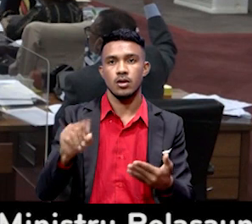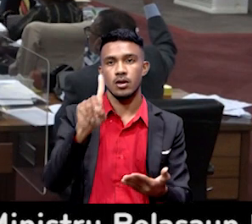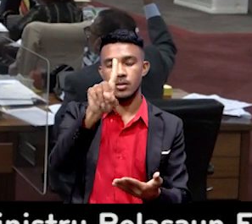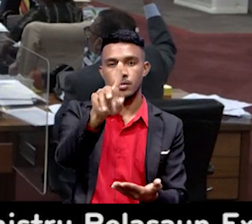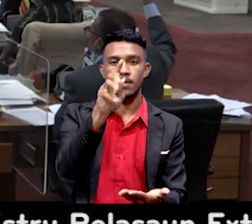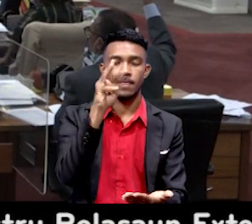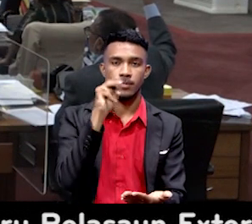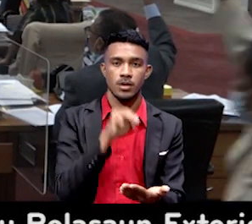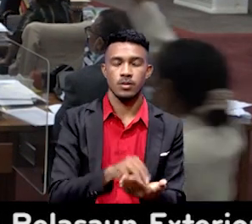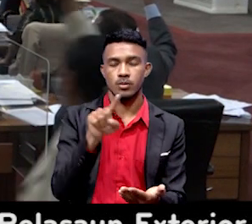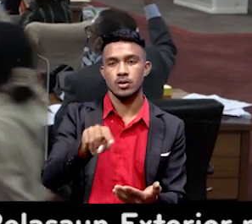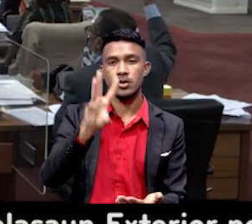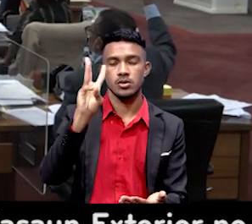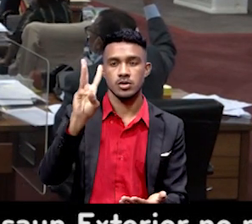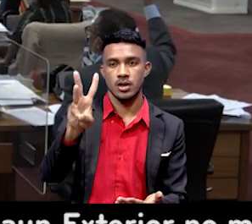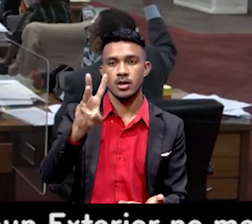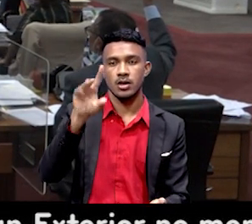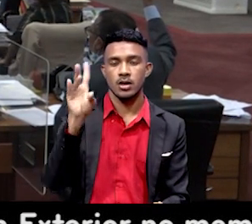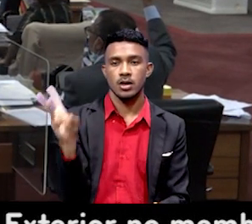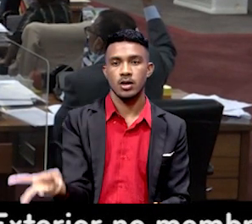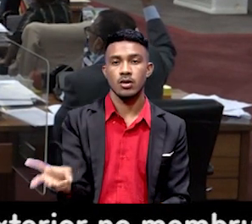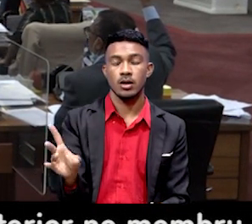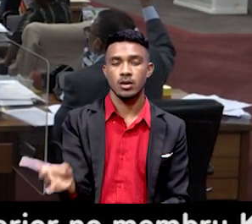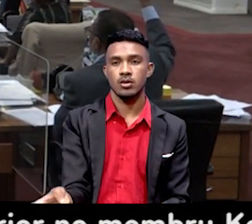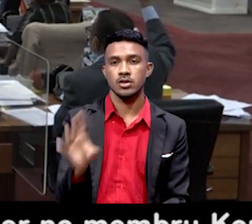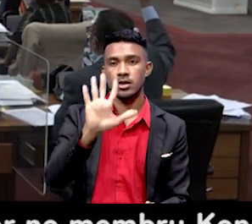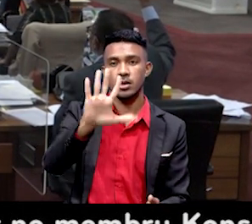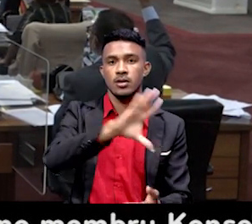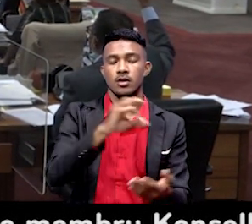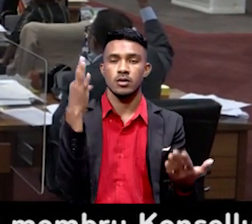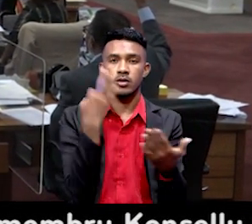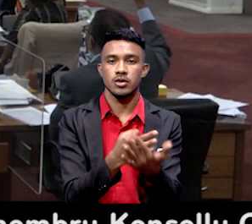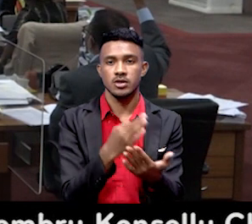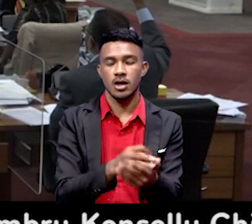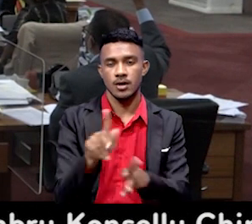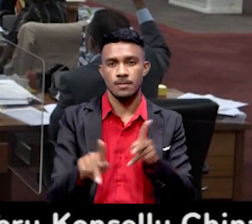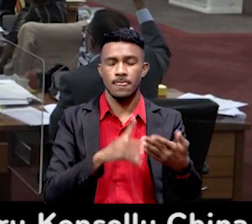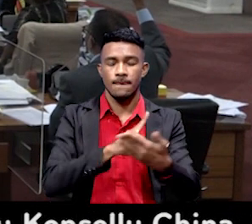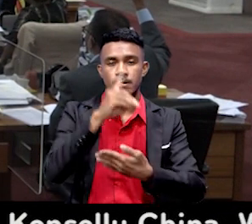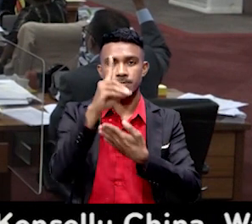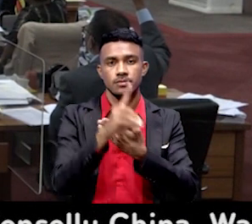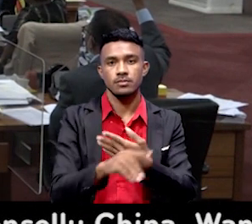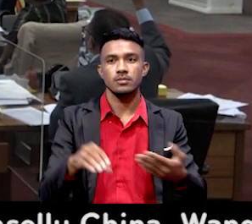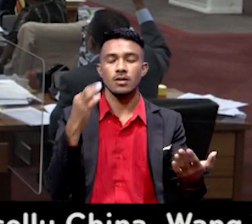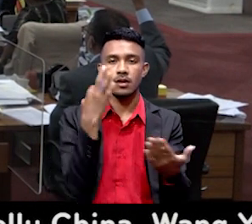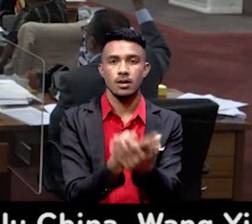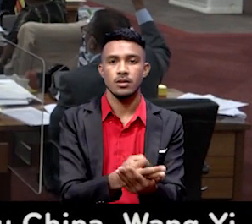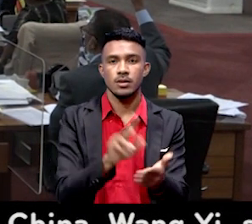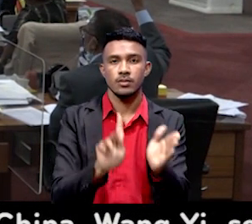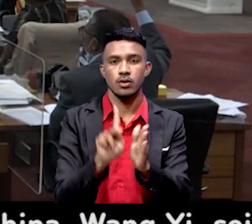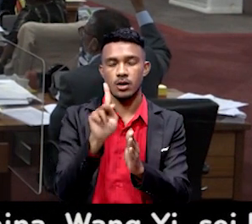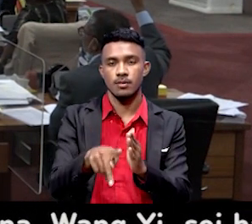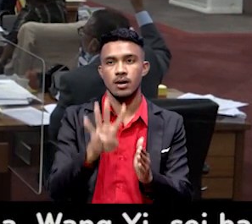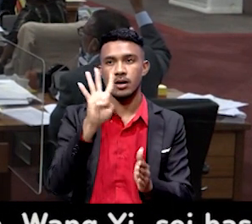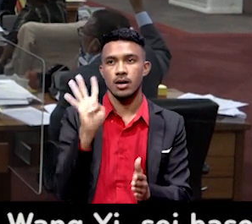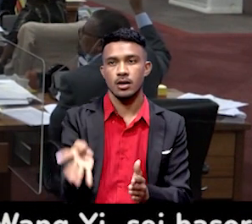ponto atusnen hitunulu resin lima, exclui fundo susi parceiro desenvolvimento, hodi financia programa hatnulu